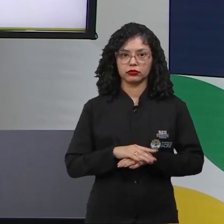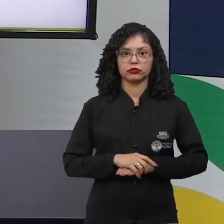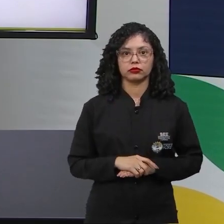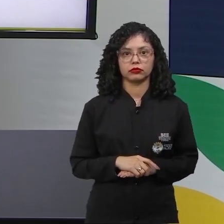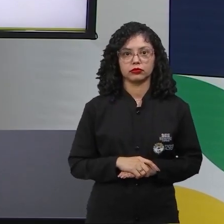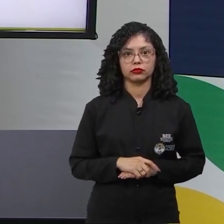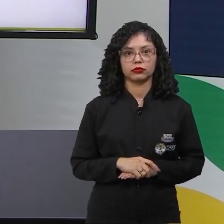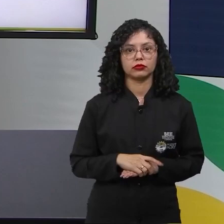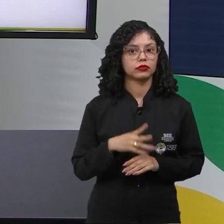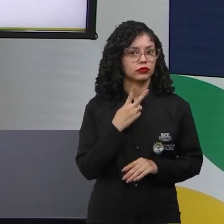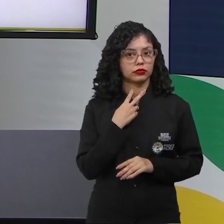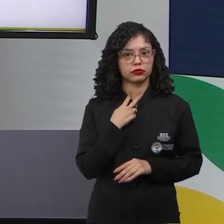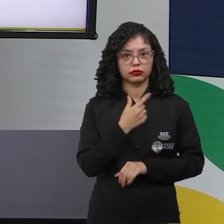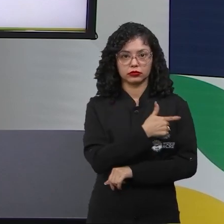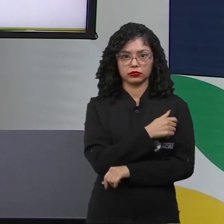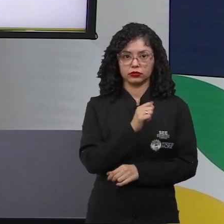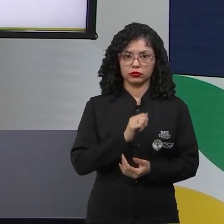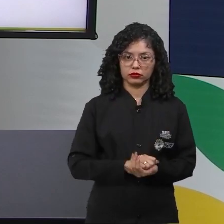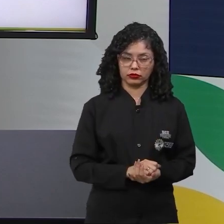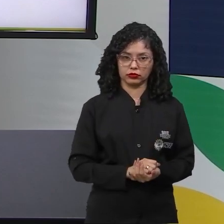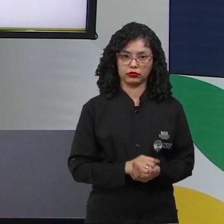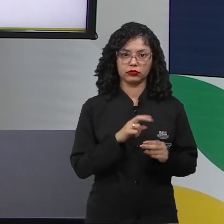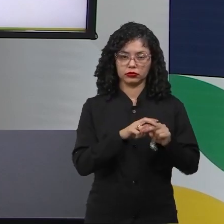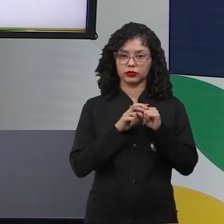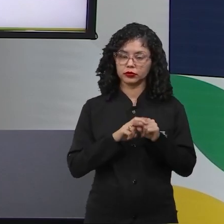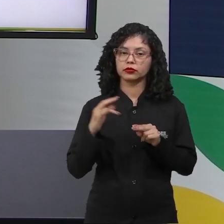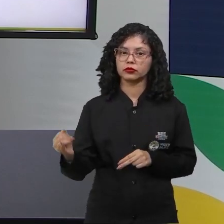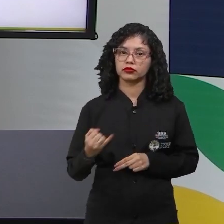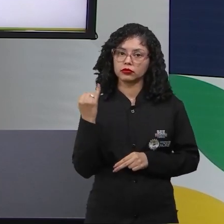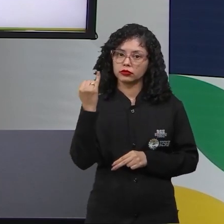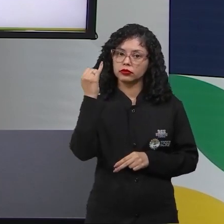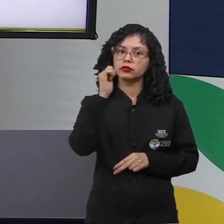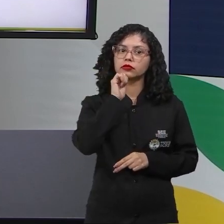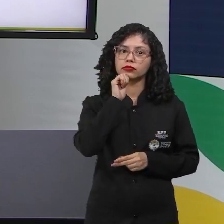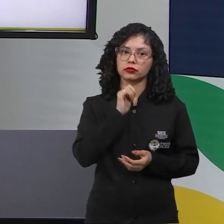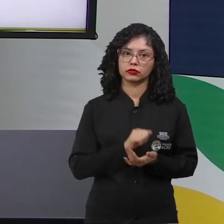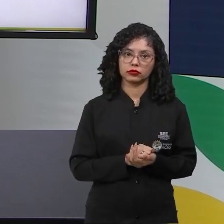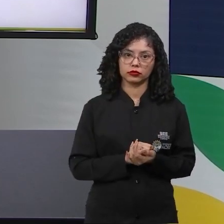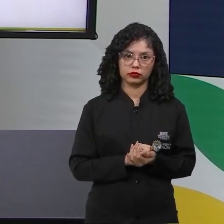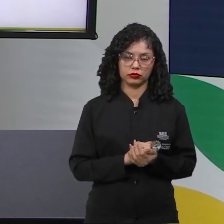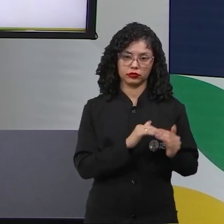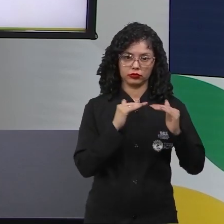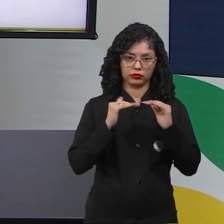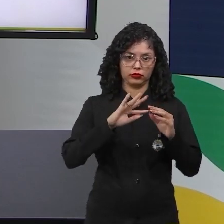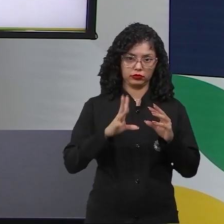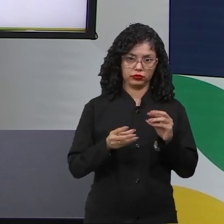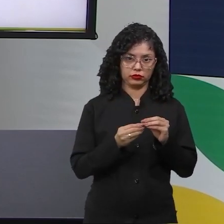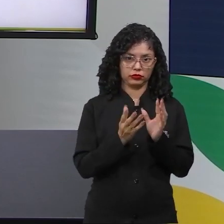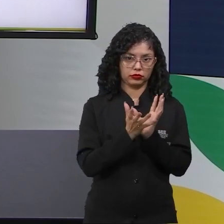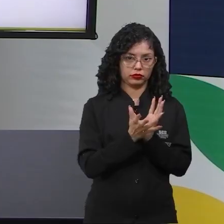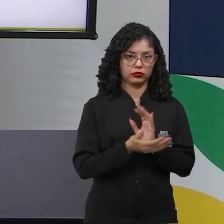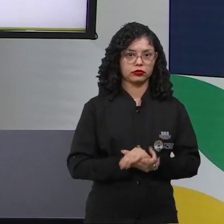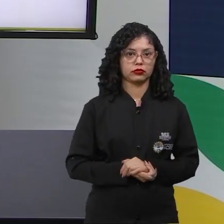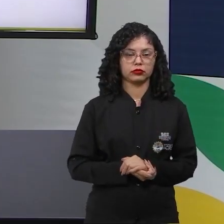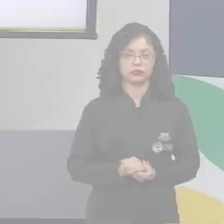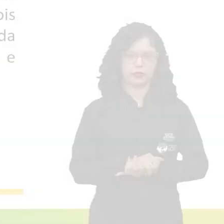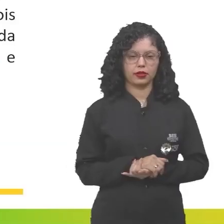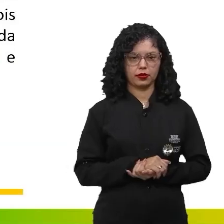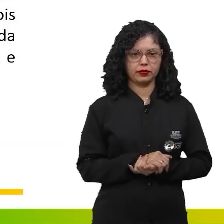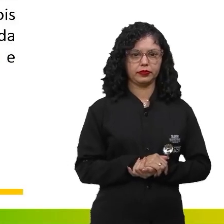não, na verdade, que não podem estar tomando essa vacina. Por isso a importância de ter uma imunidade coletiva. Tá